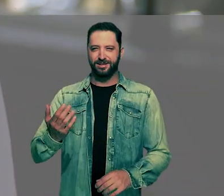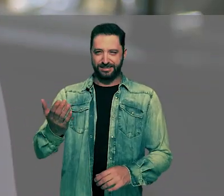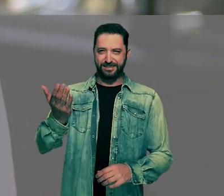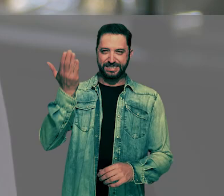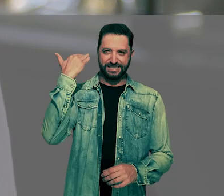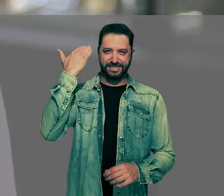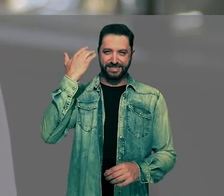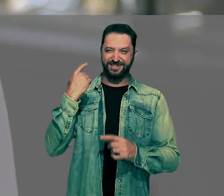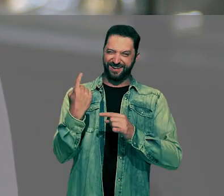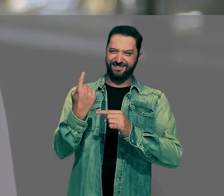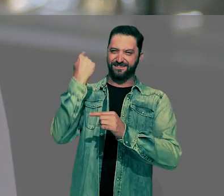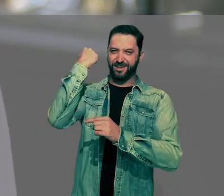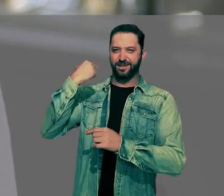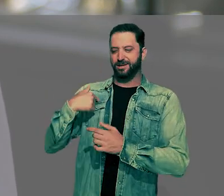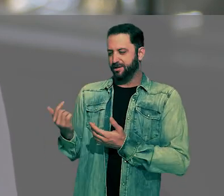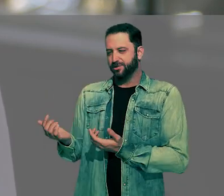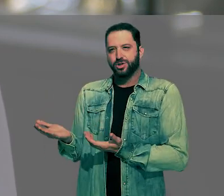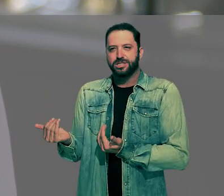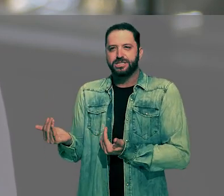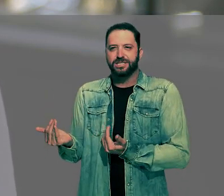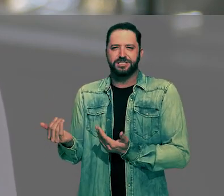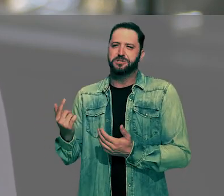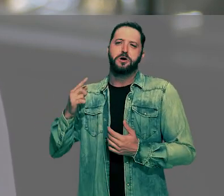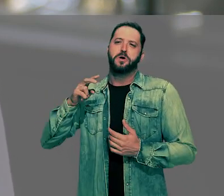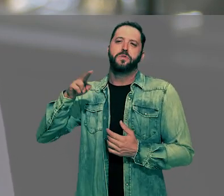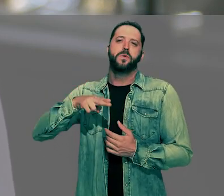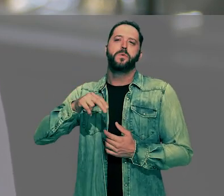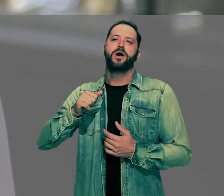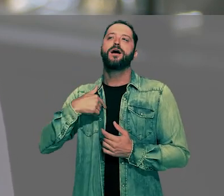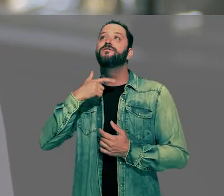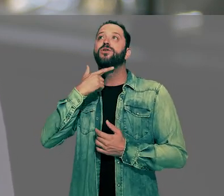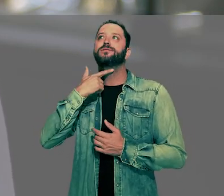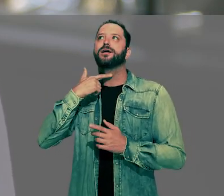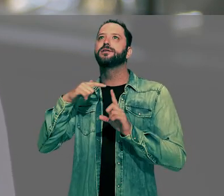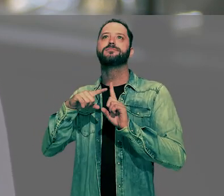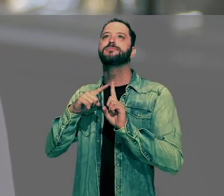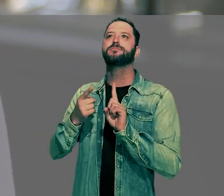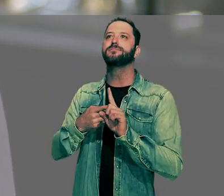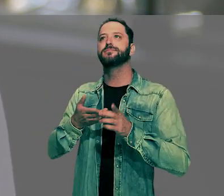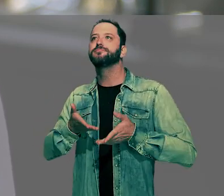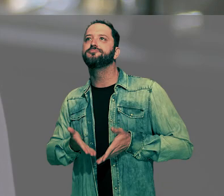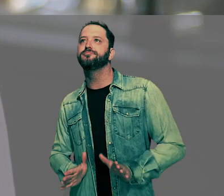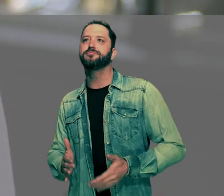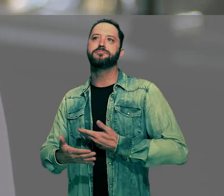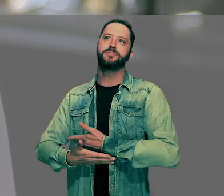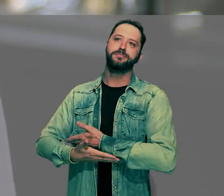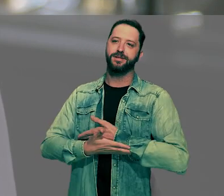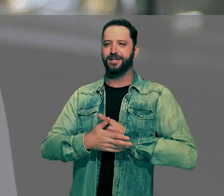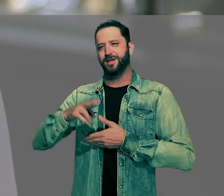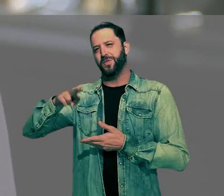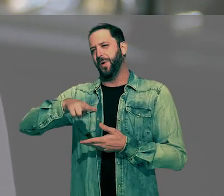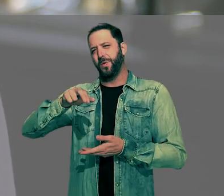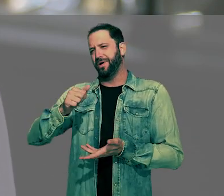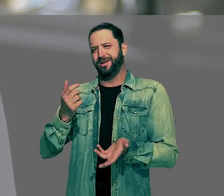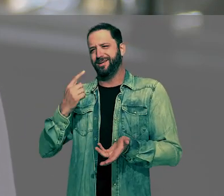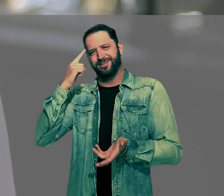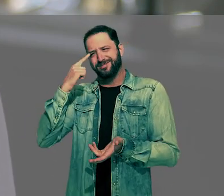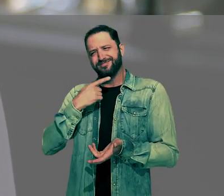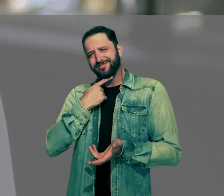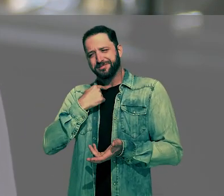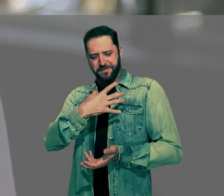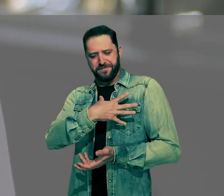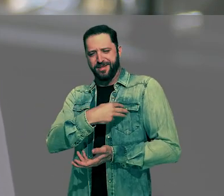Nunca sonhei, assim. Na minha adolescência, eu falava, não vou ter filho. E nunca imaginei,